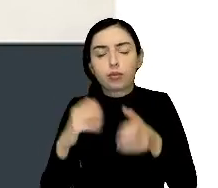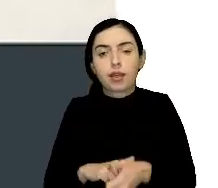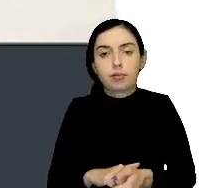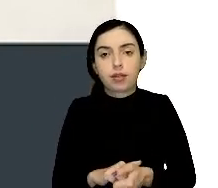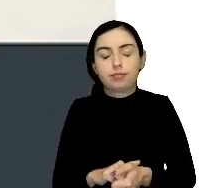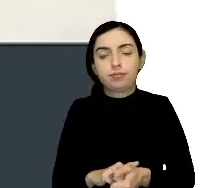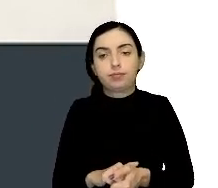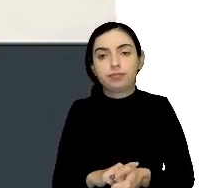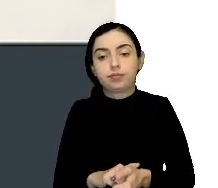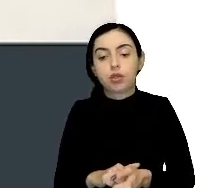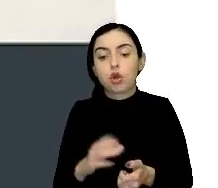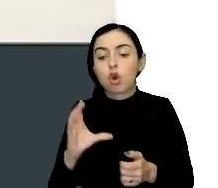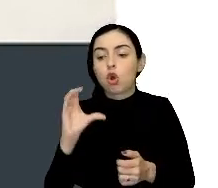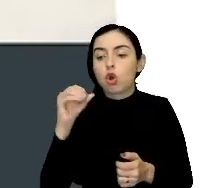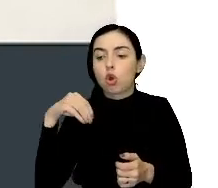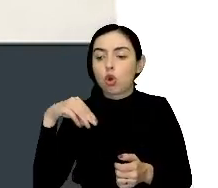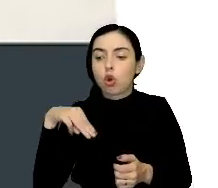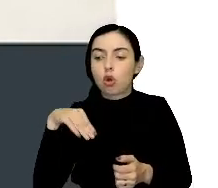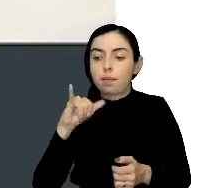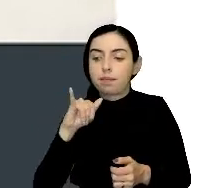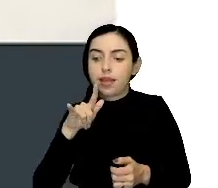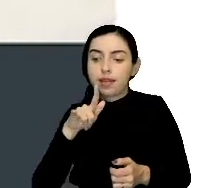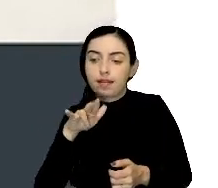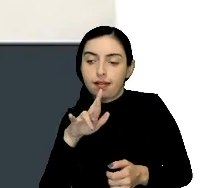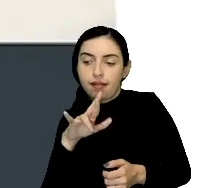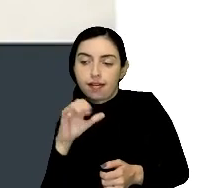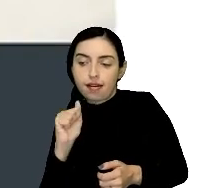e o Comigrar. O Comigrar teve a participação